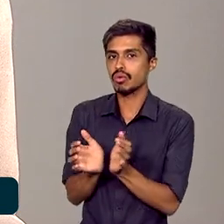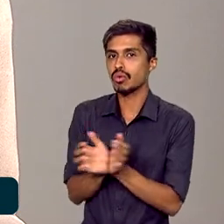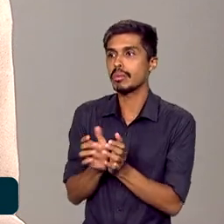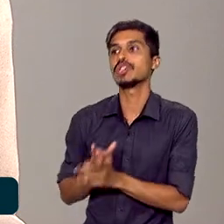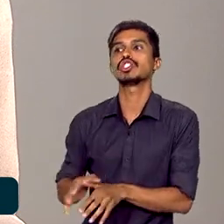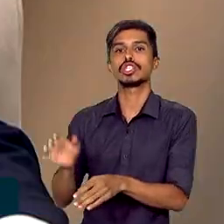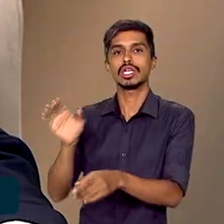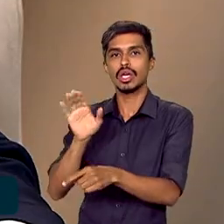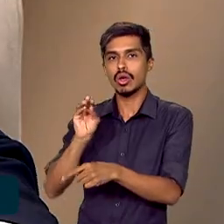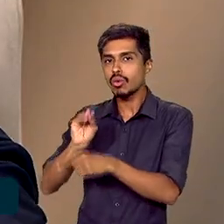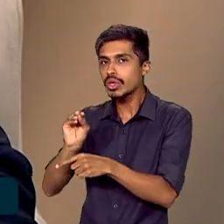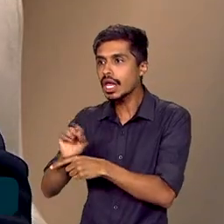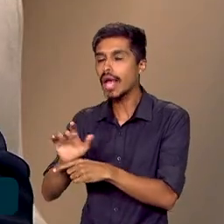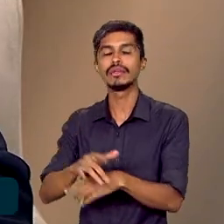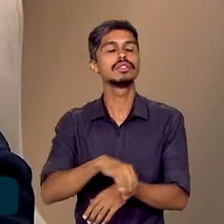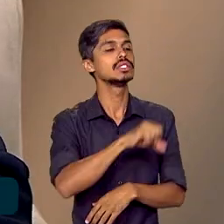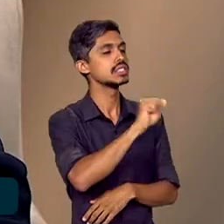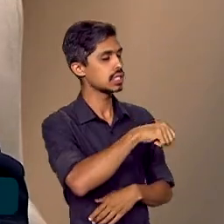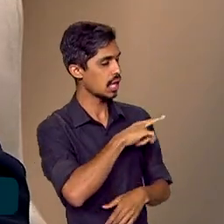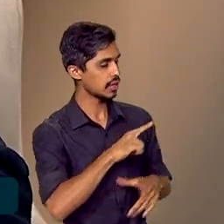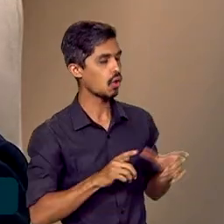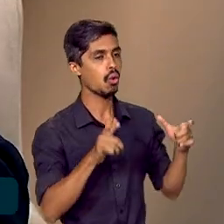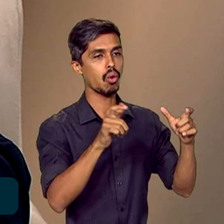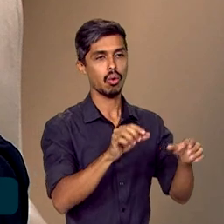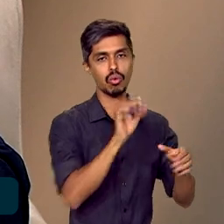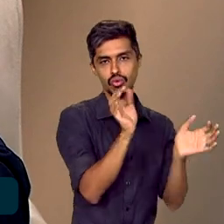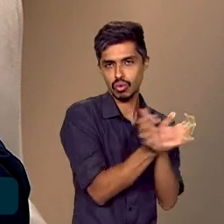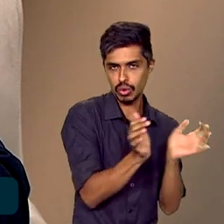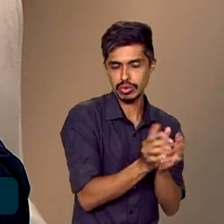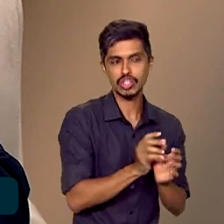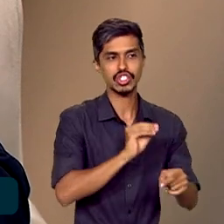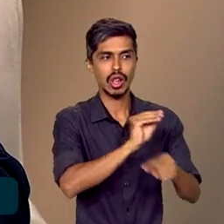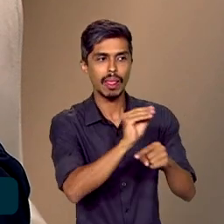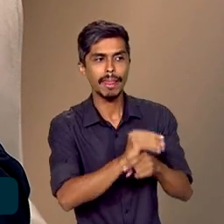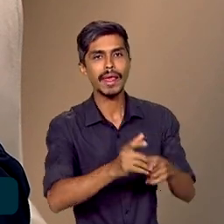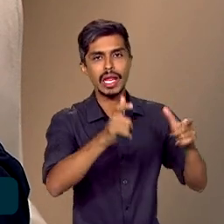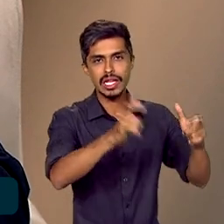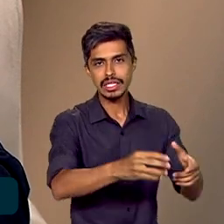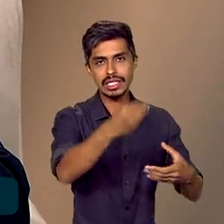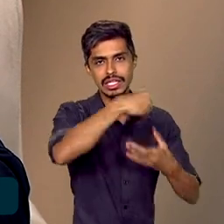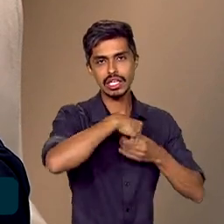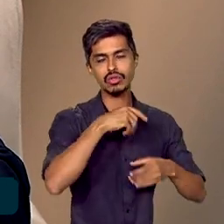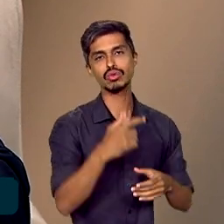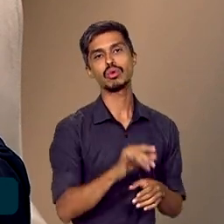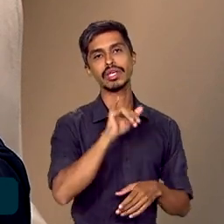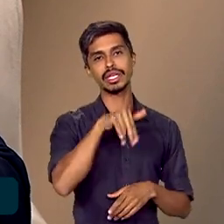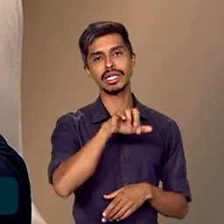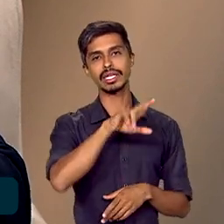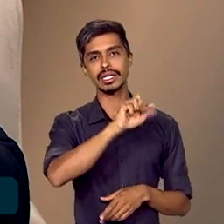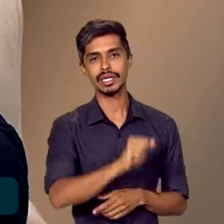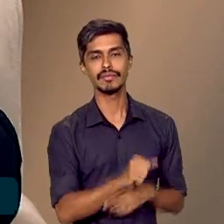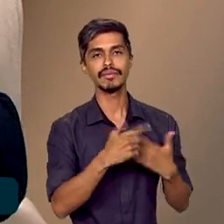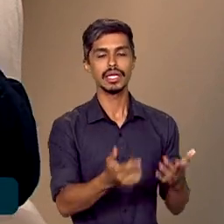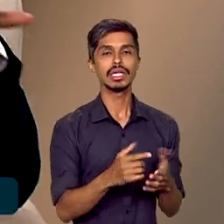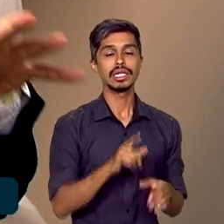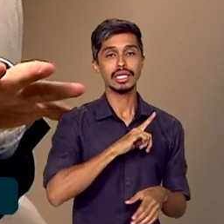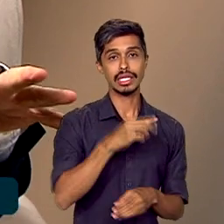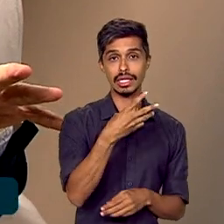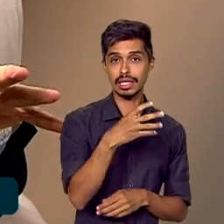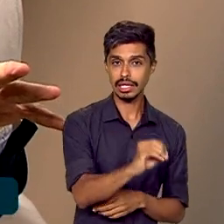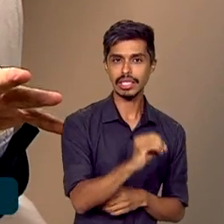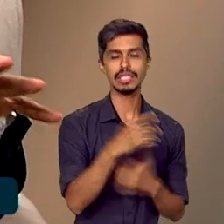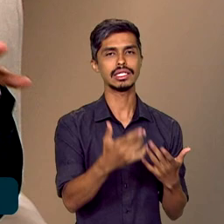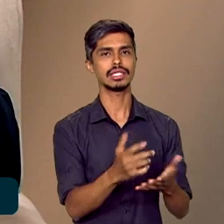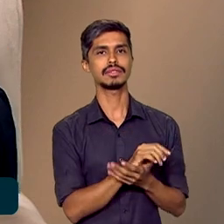isso? Tem uma Câmara de Conciliação Agrária dentro do INCRA. Então, o INCRA hoje tem 30